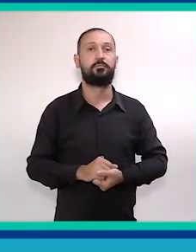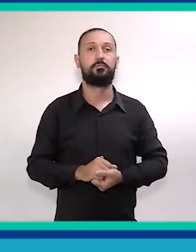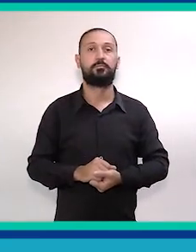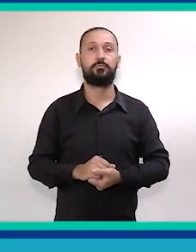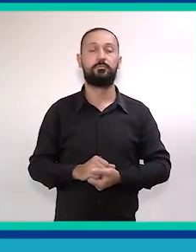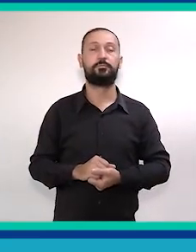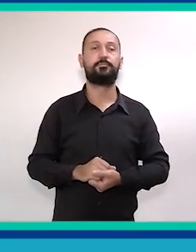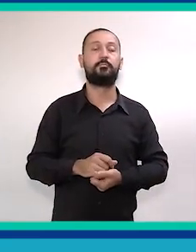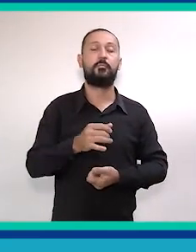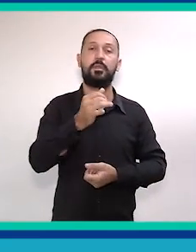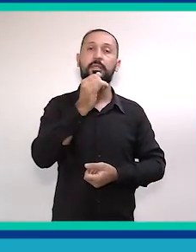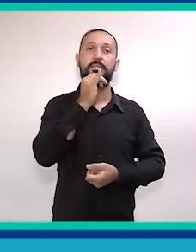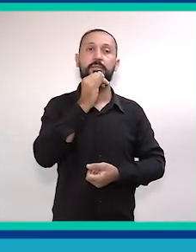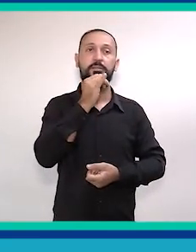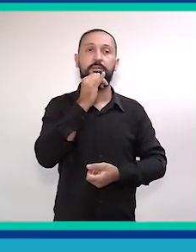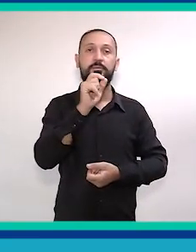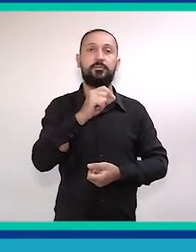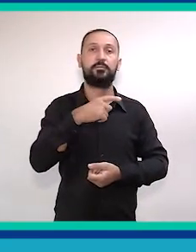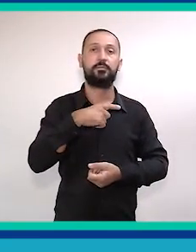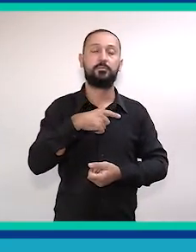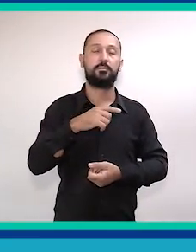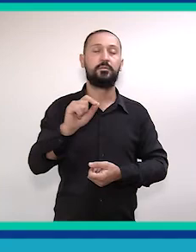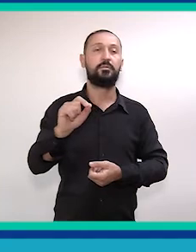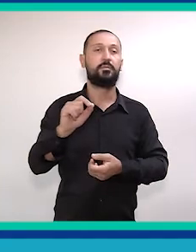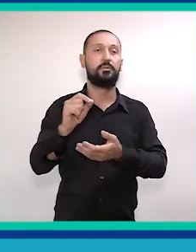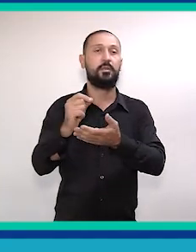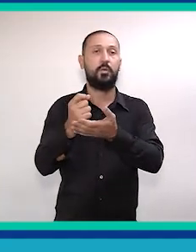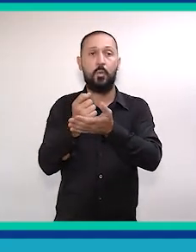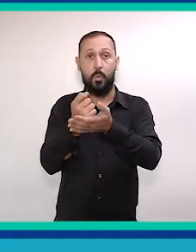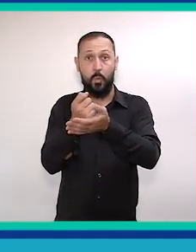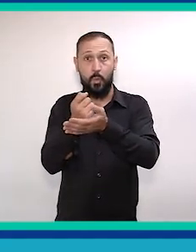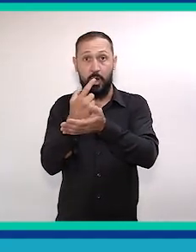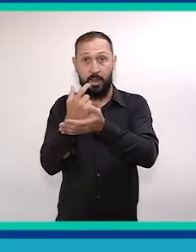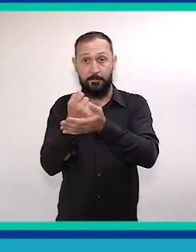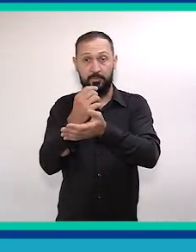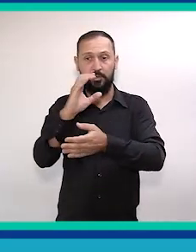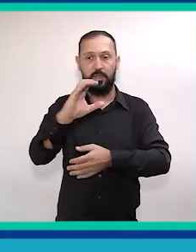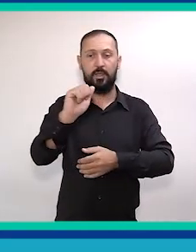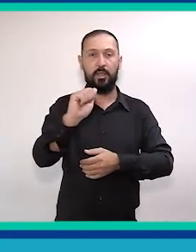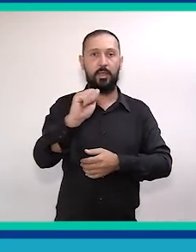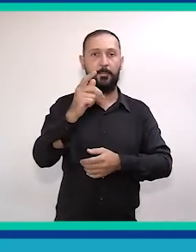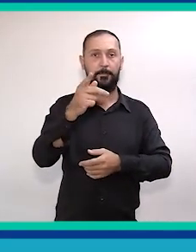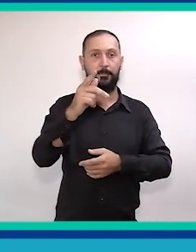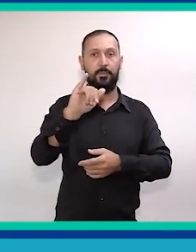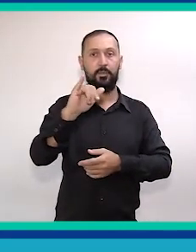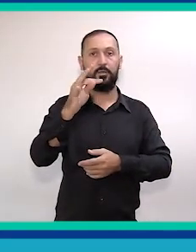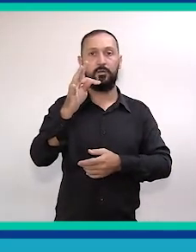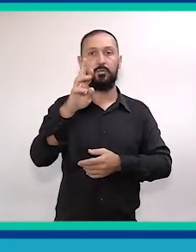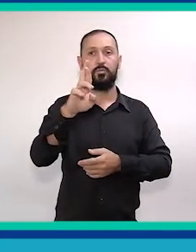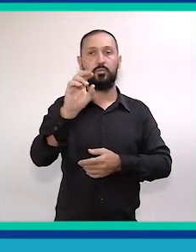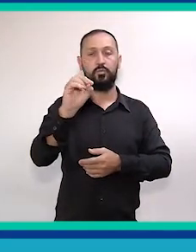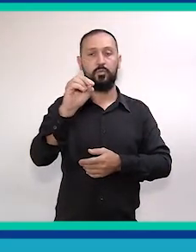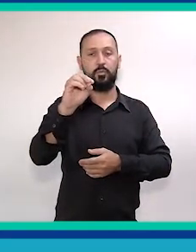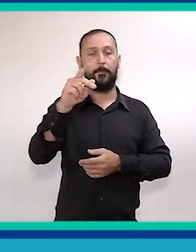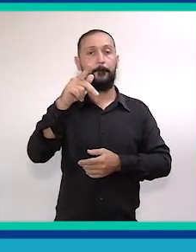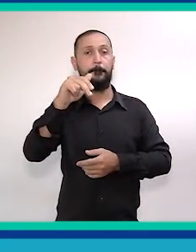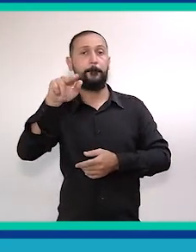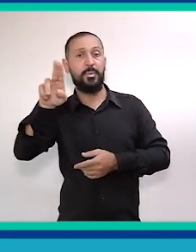promissora. Então, para citar como exemplo, a gente tem aí o captopril, que é um medicamento controlador de